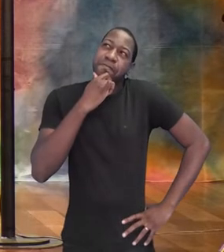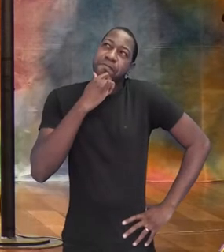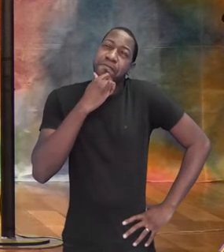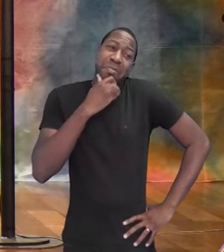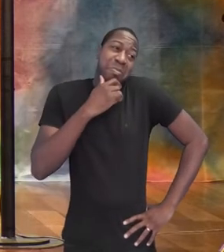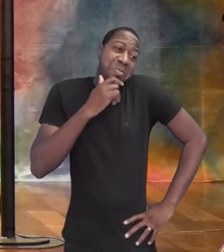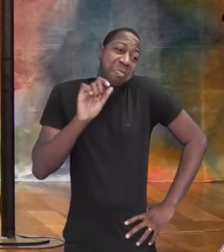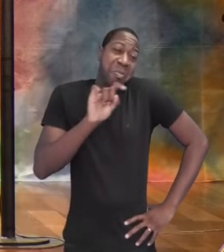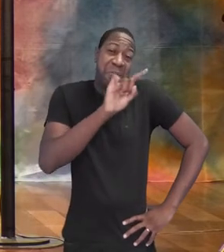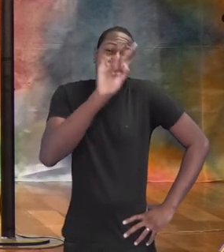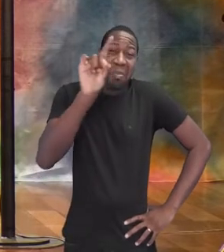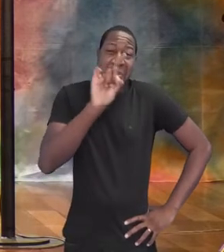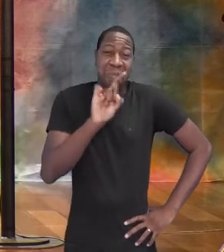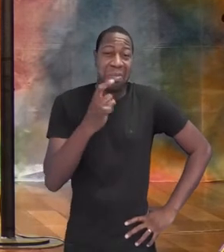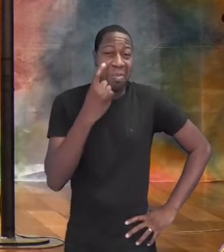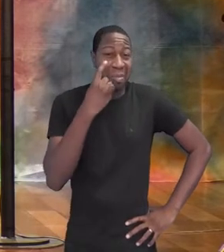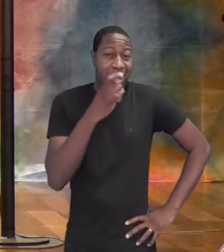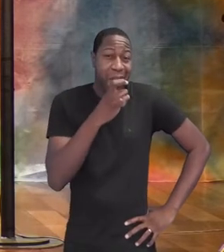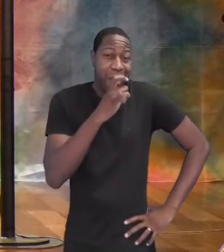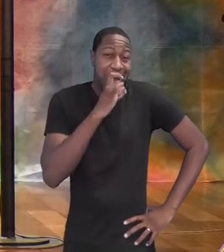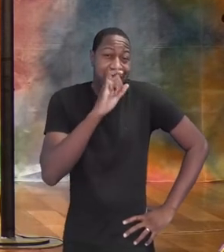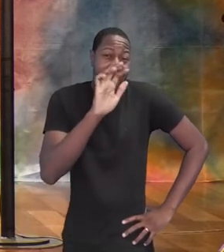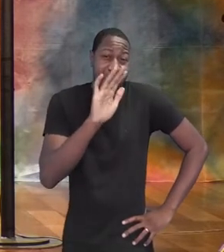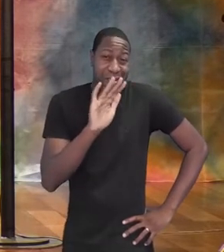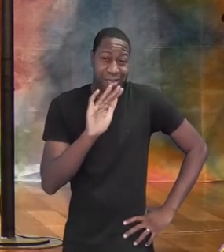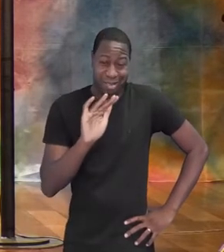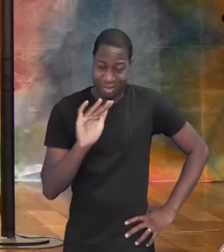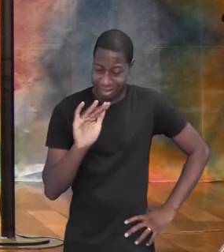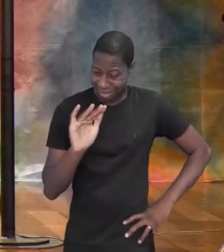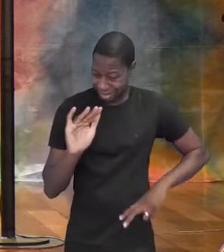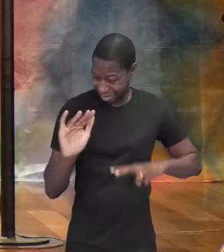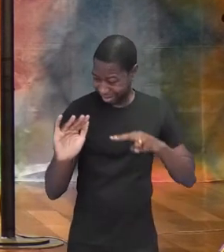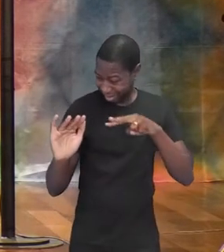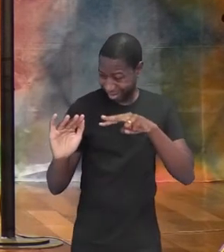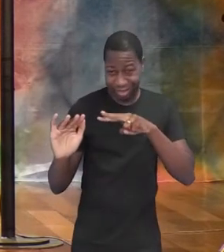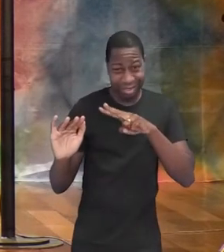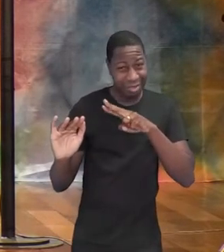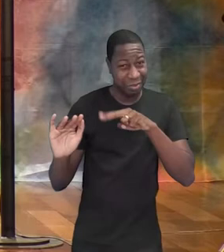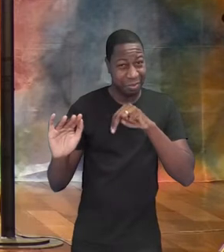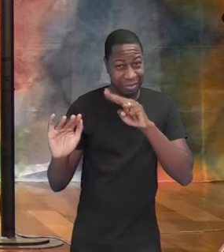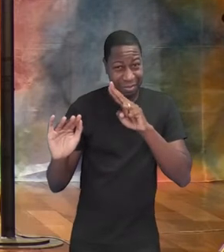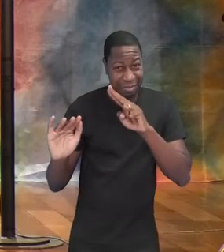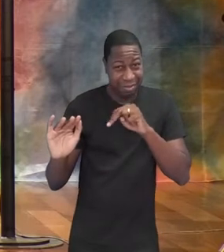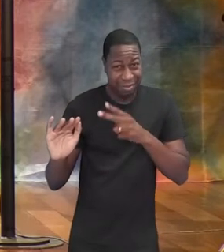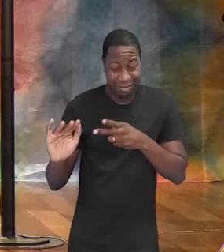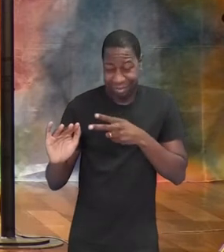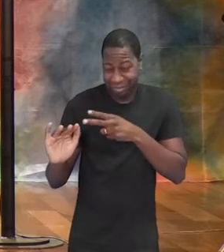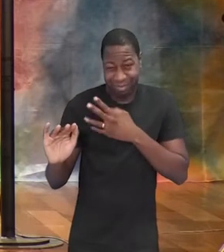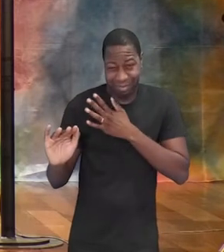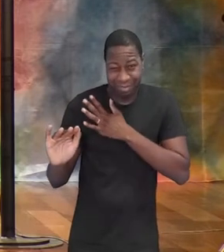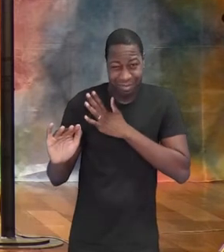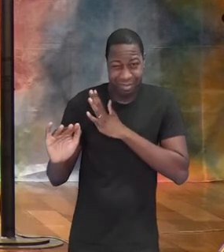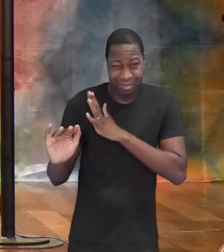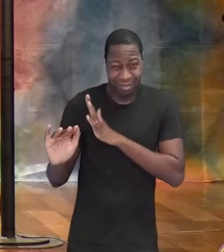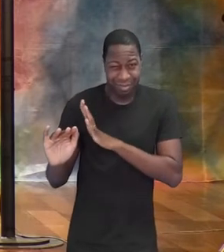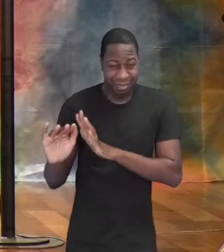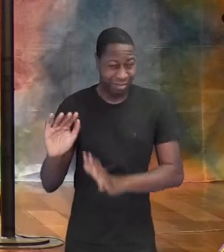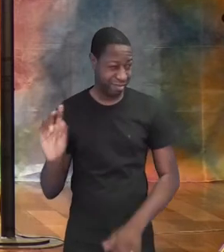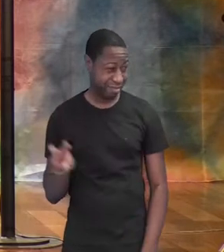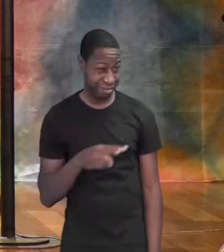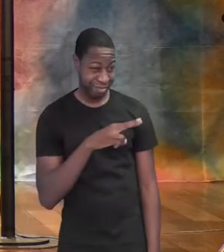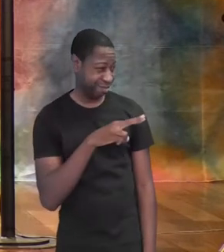Porém, não sei como é a neve. Eu nunca vi a neve. Eu não gosto da